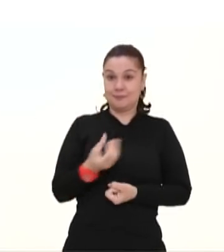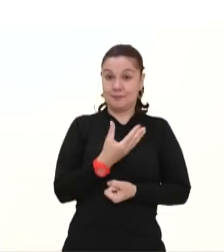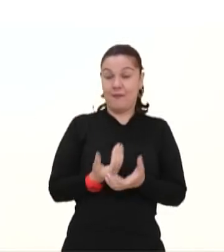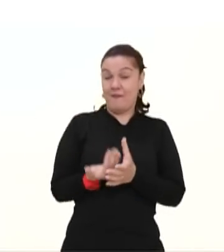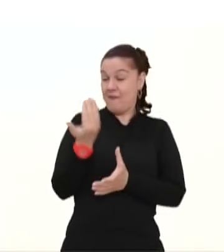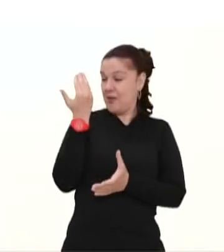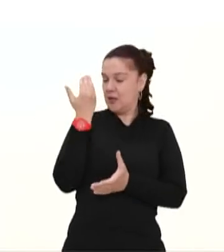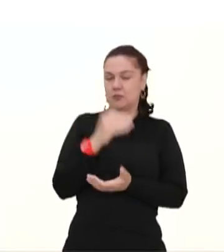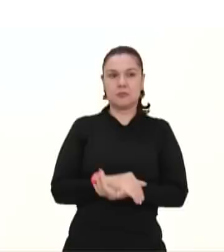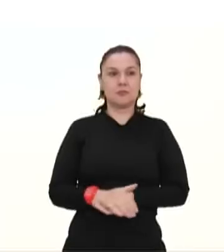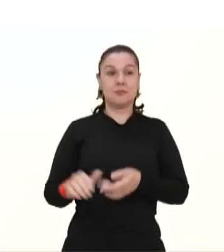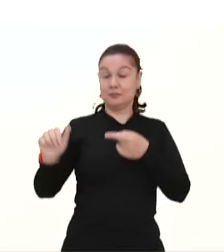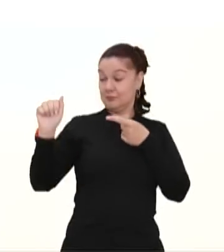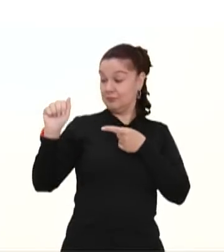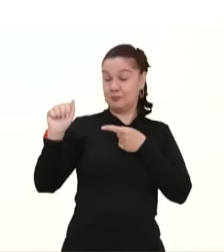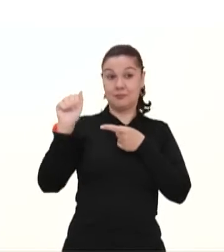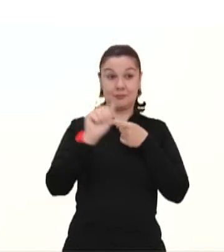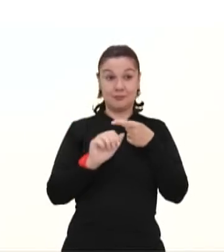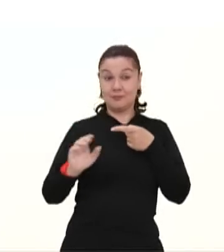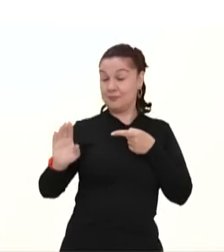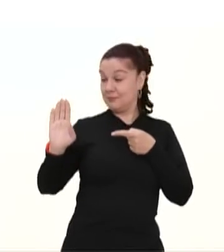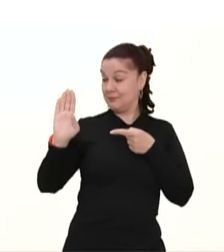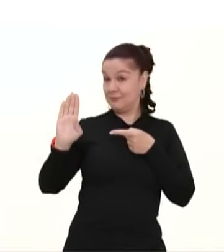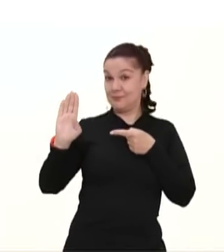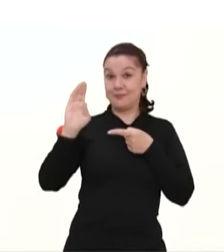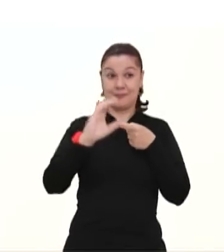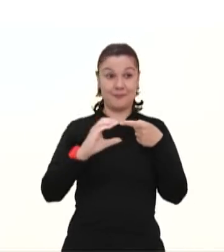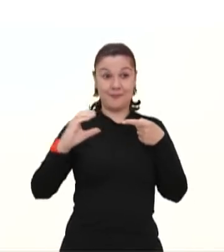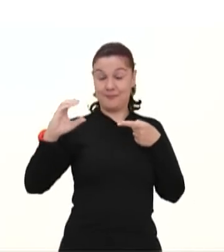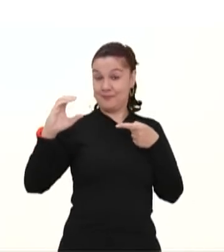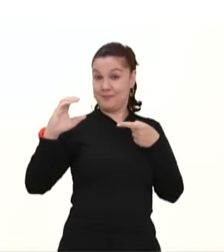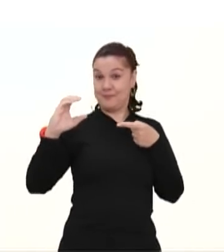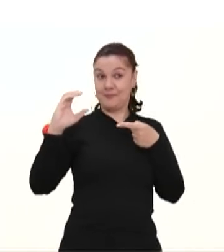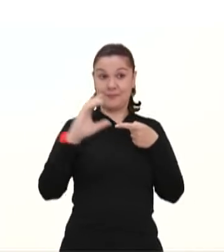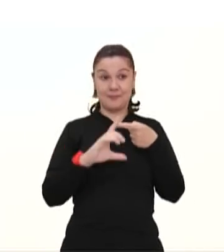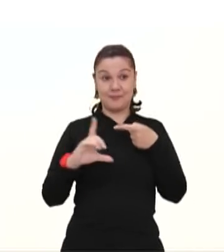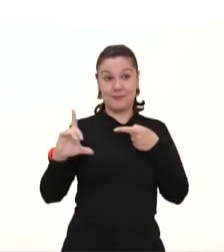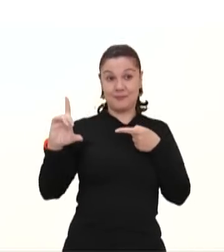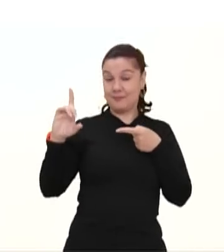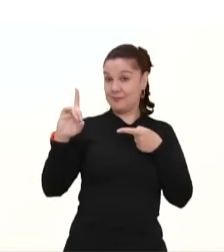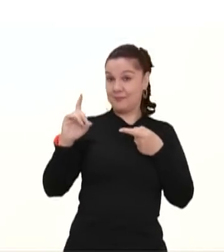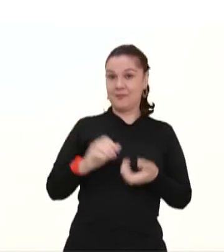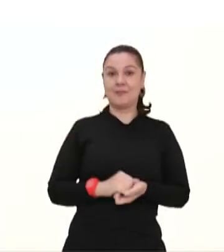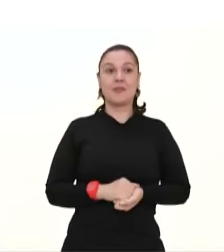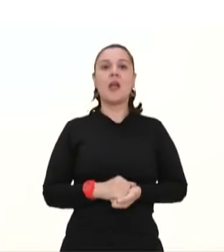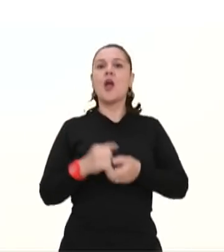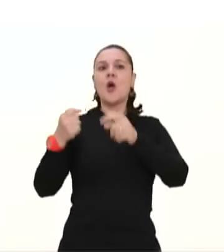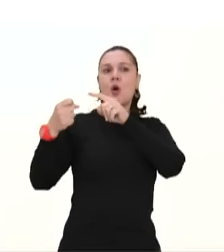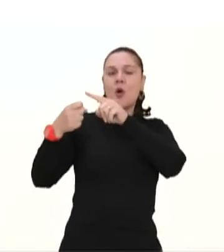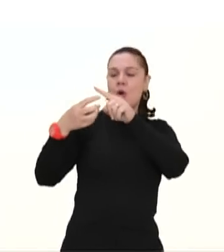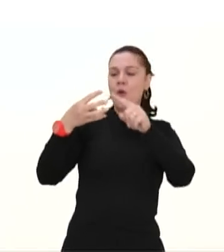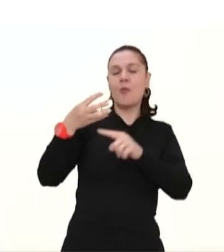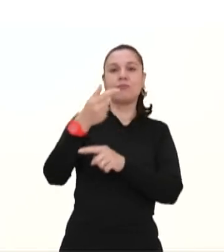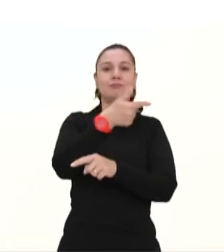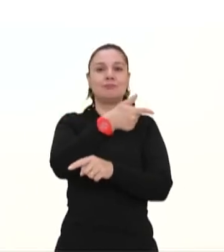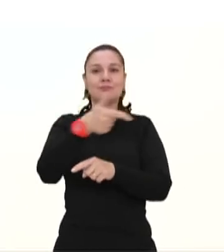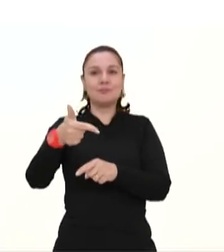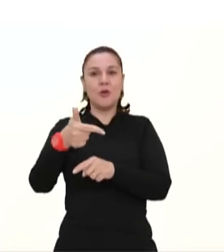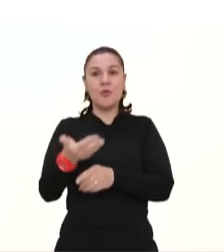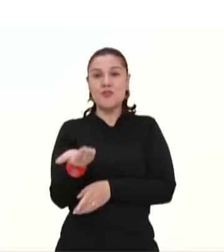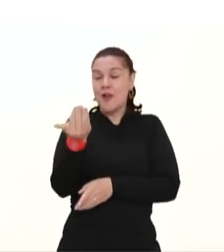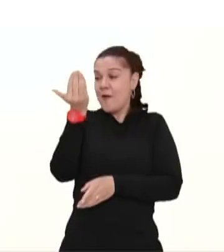Será que é o gás metano? Gás ozônio? A amônia? Gás hidrogênio? Qual desses aqui não tinha